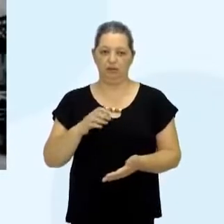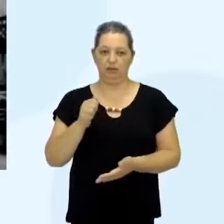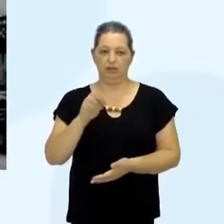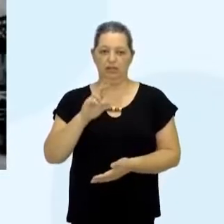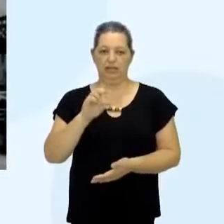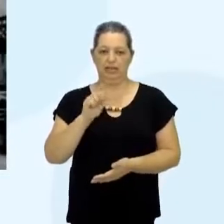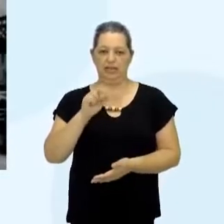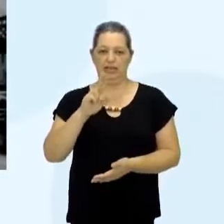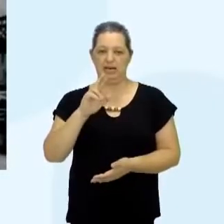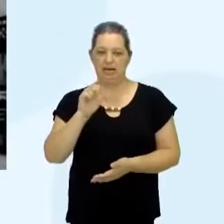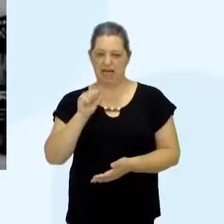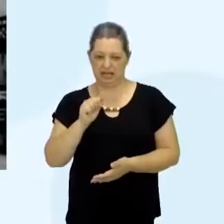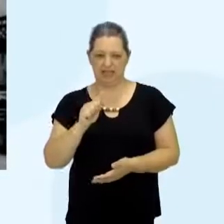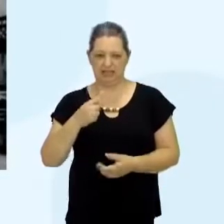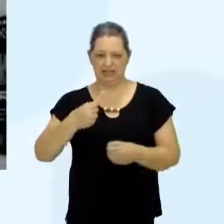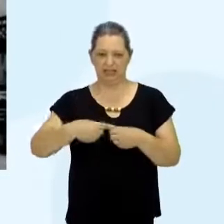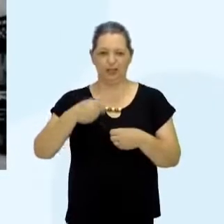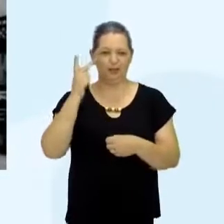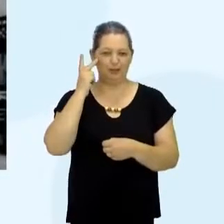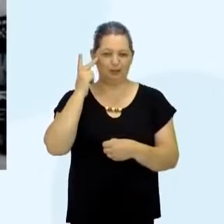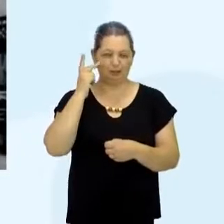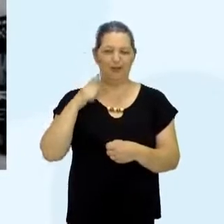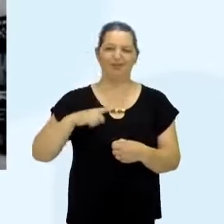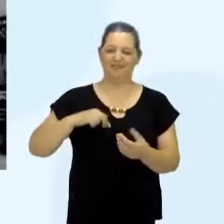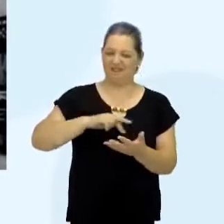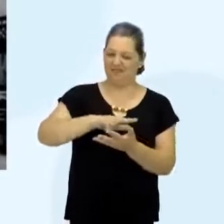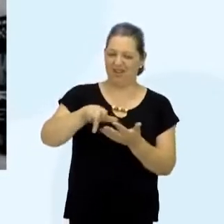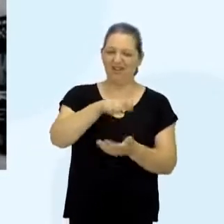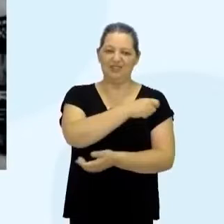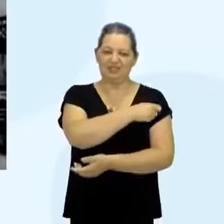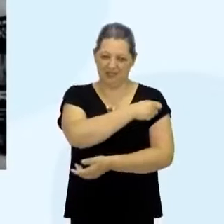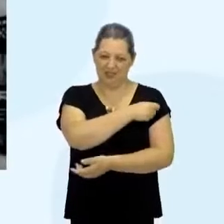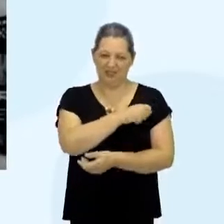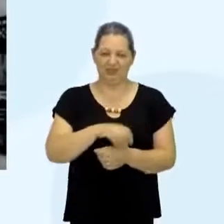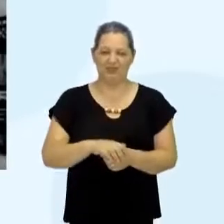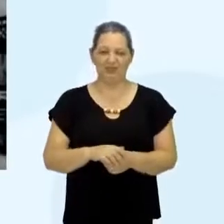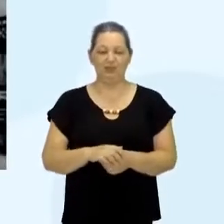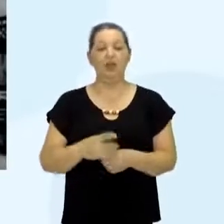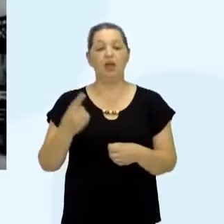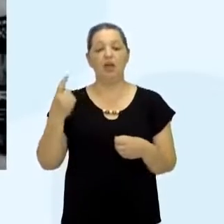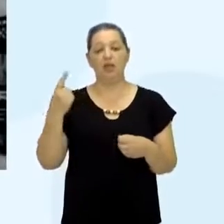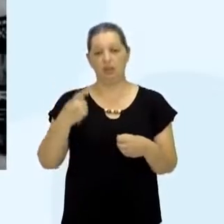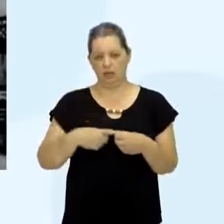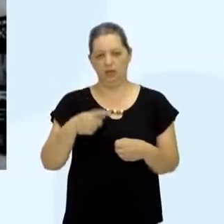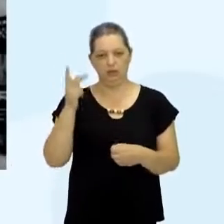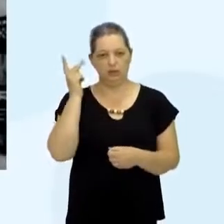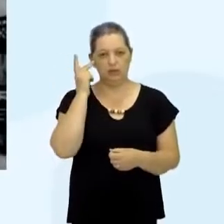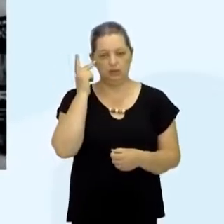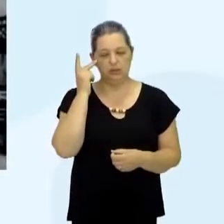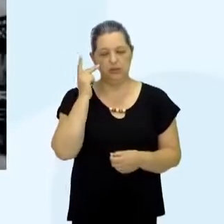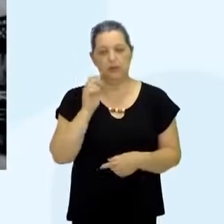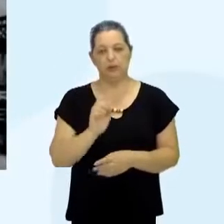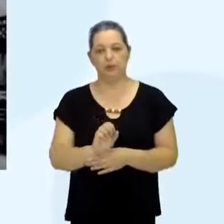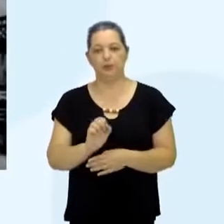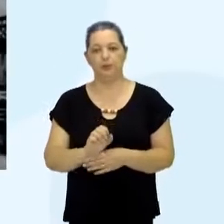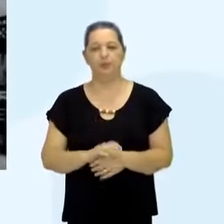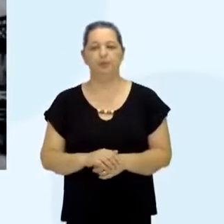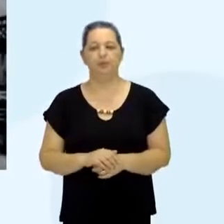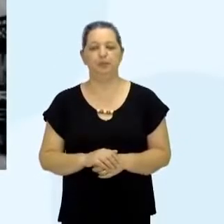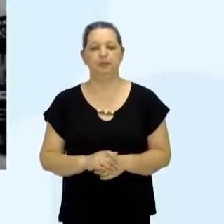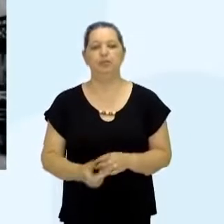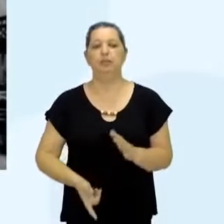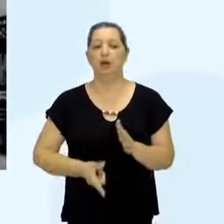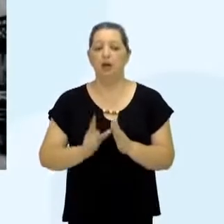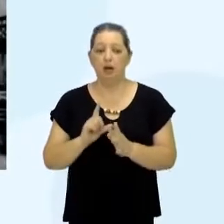Um beijo para Araras. Eita, deve ter um monte de estudante de Araras aqui com a gente. Aqui no interior do estado de São Paulo. Antes, ele